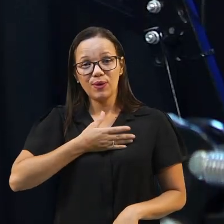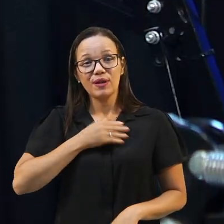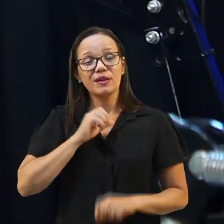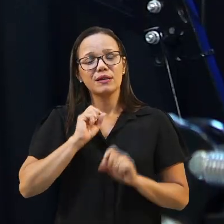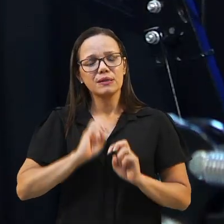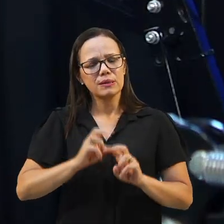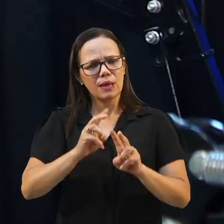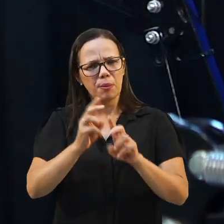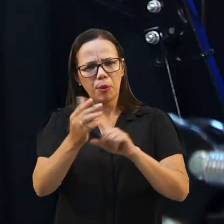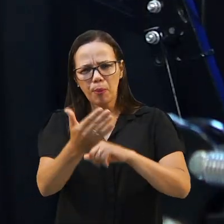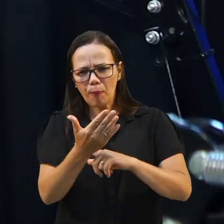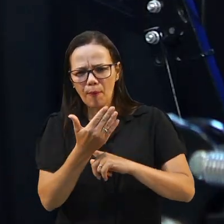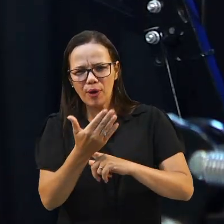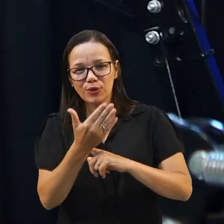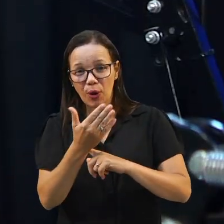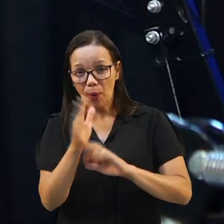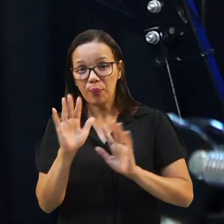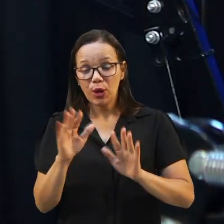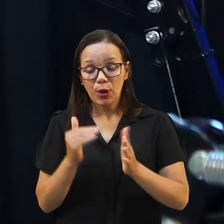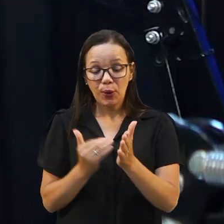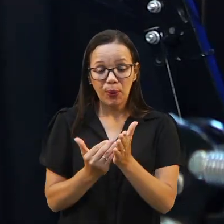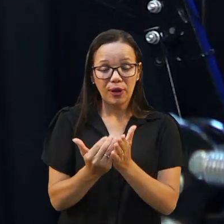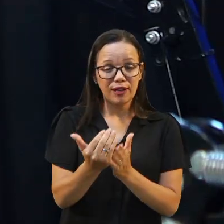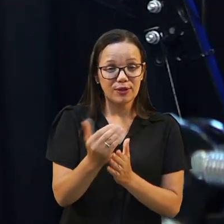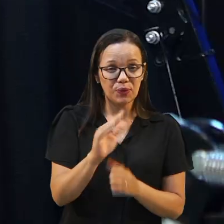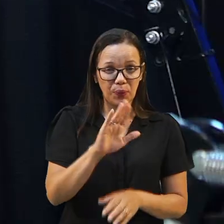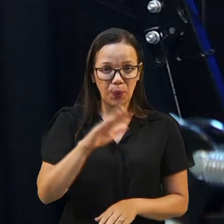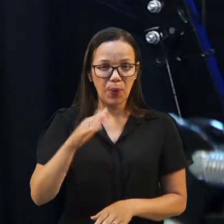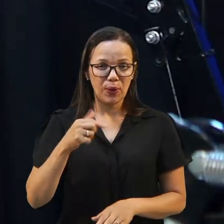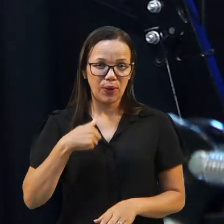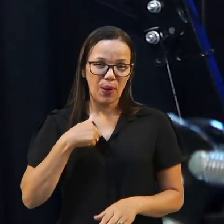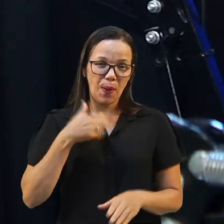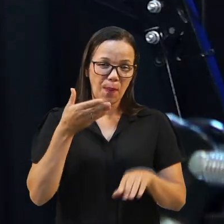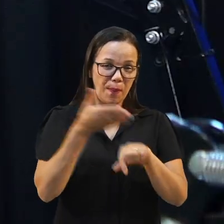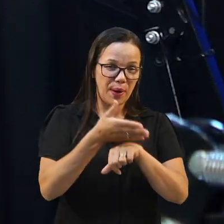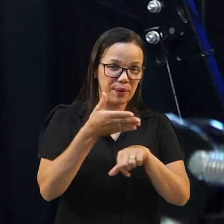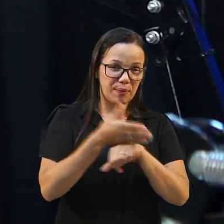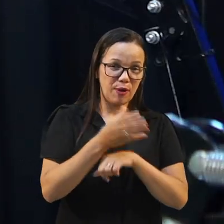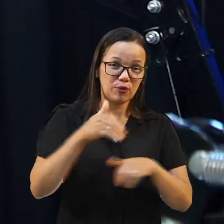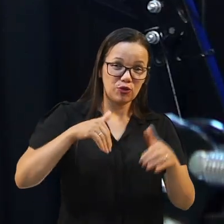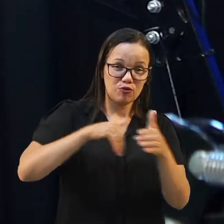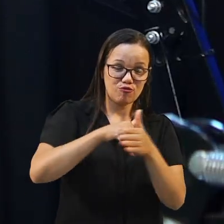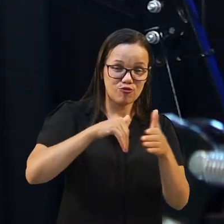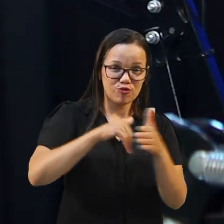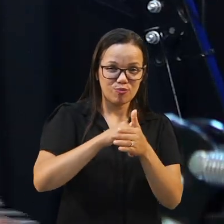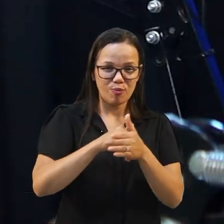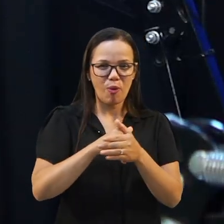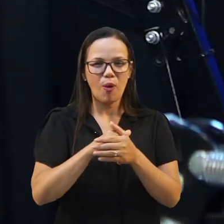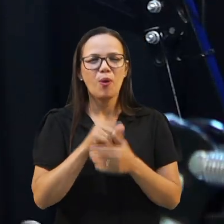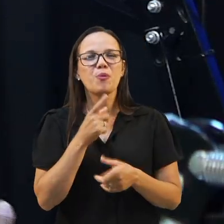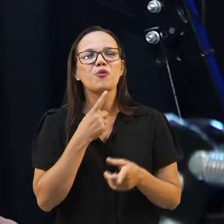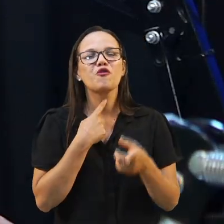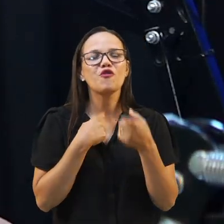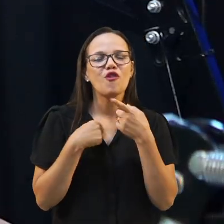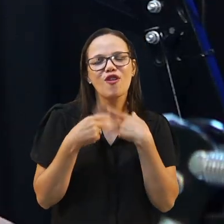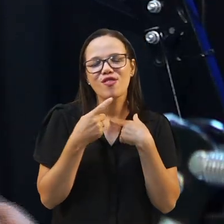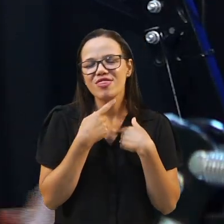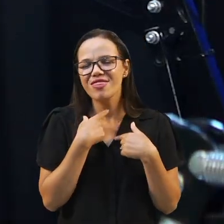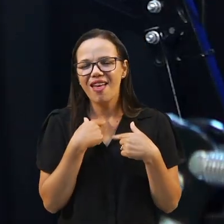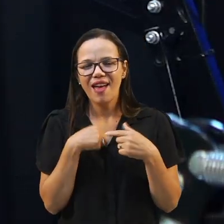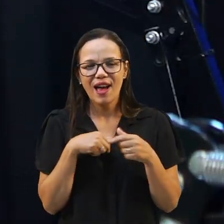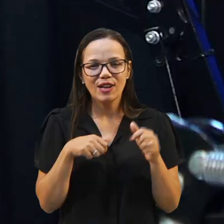né? Porque no início, quando eu participava de futebol pela vontade,